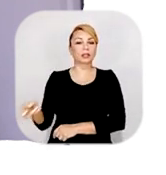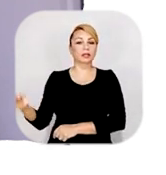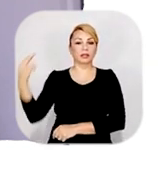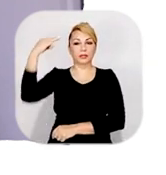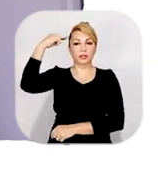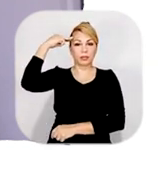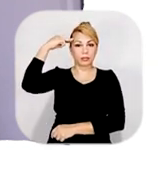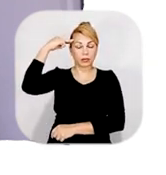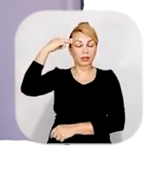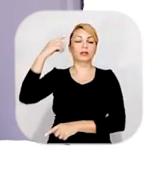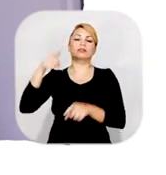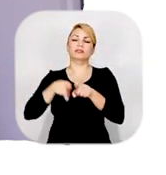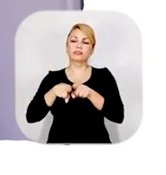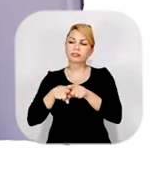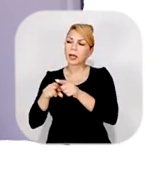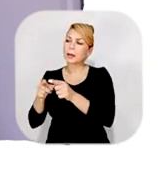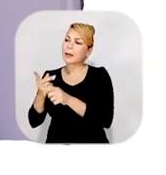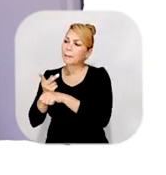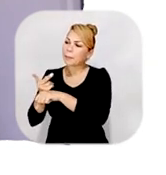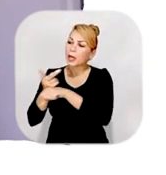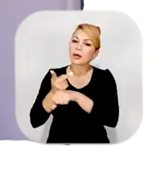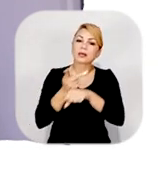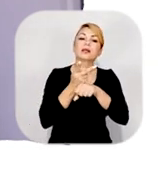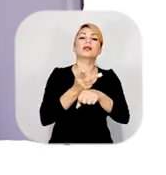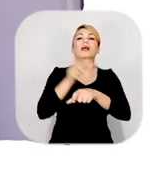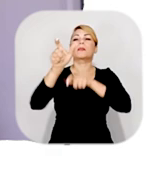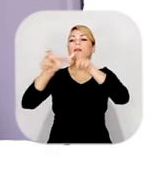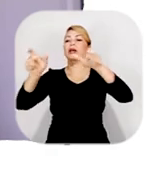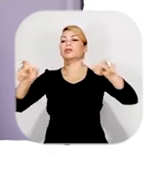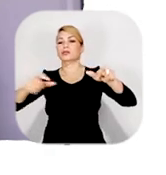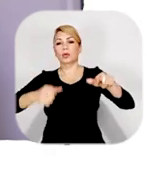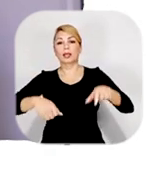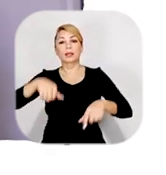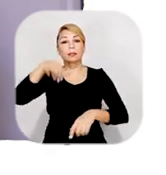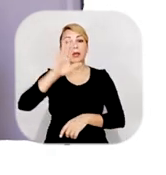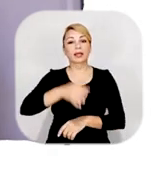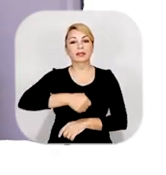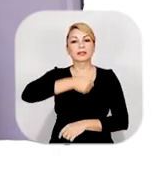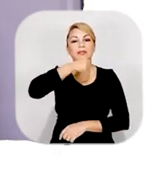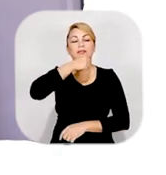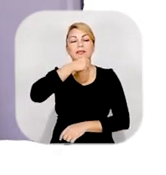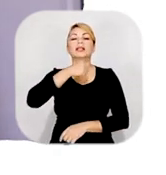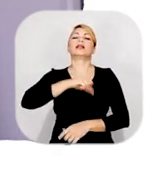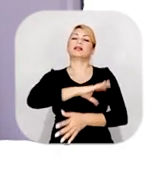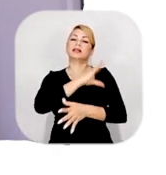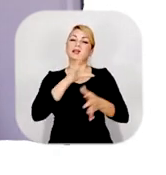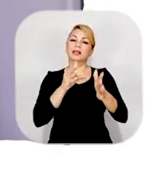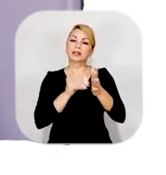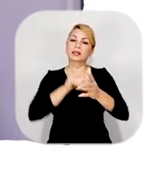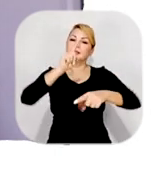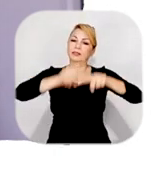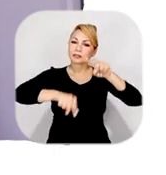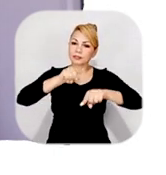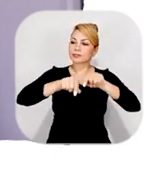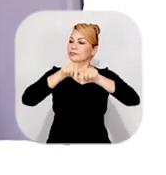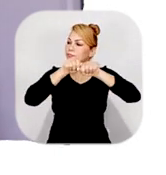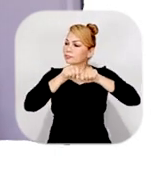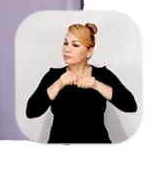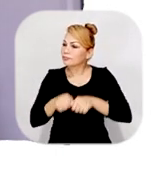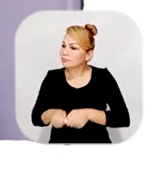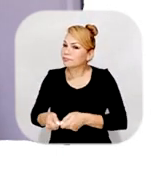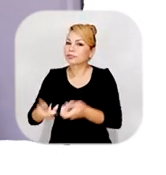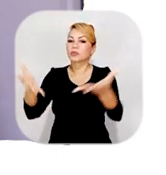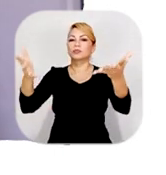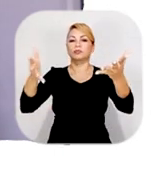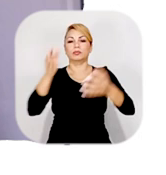experiência de animação com o Animando a Amazônia, onde a ferramenta animação é difundida entre essas crianças e se